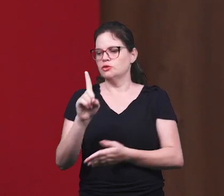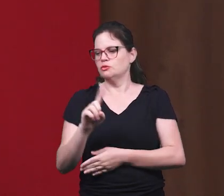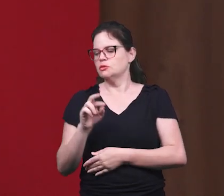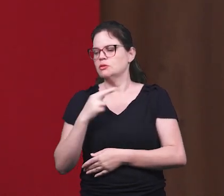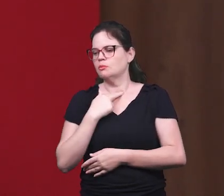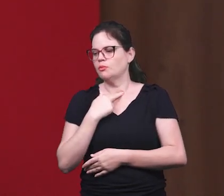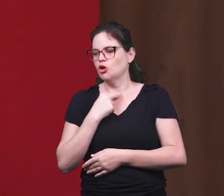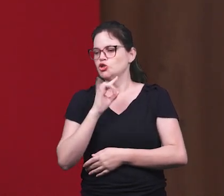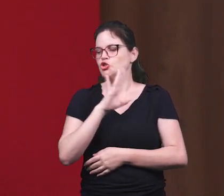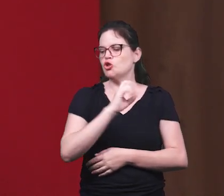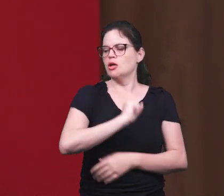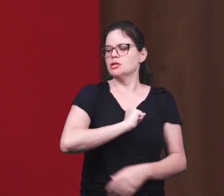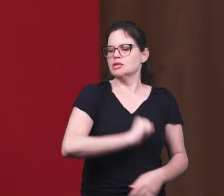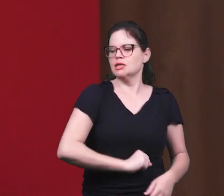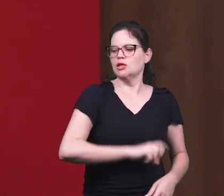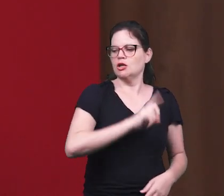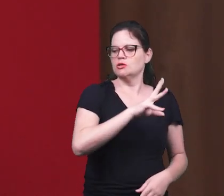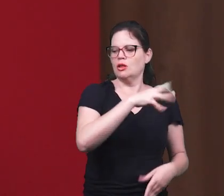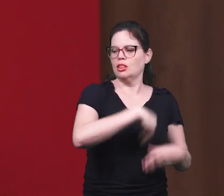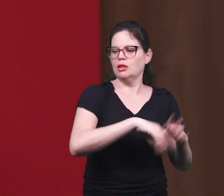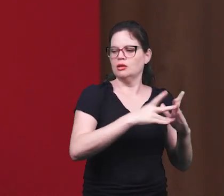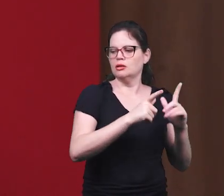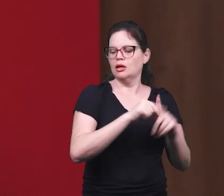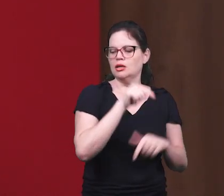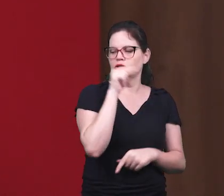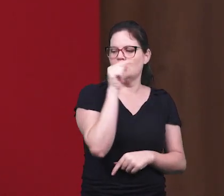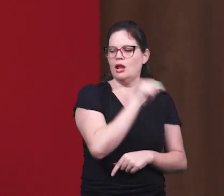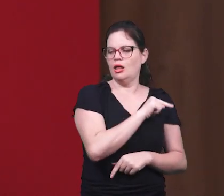fosse sacerdote, quem tivesse